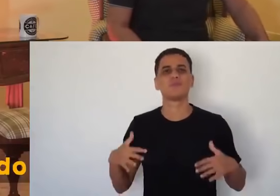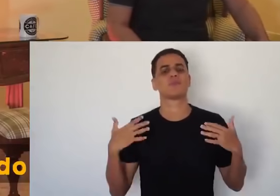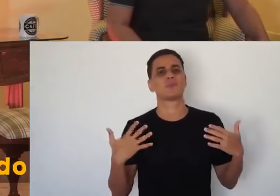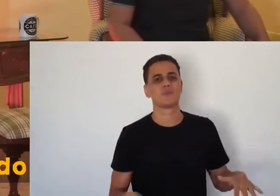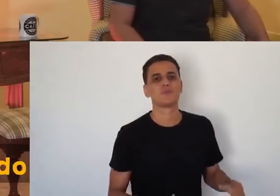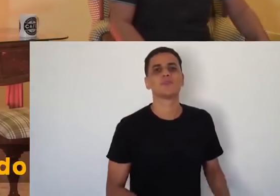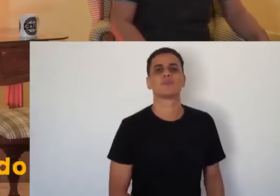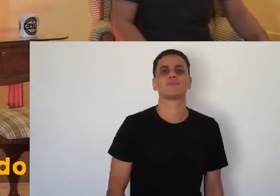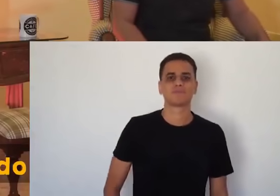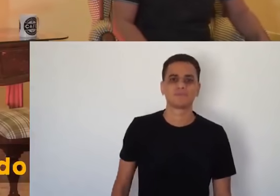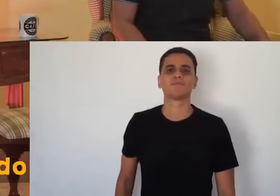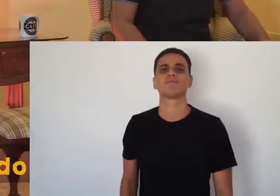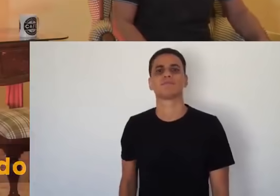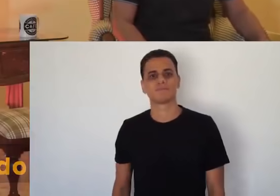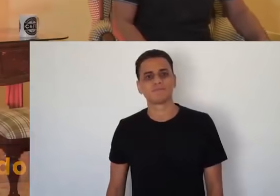imenso